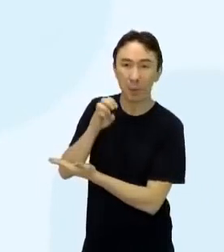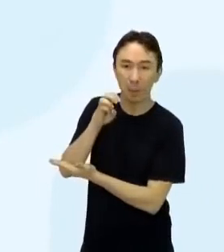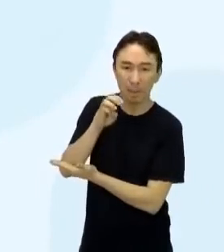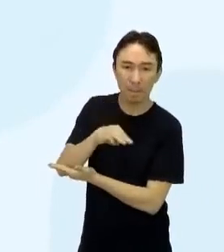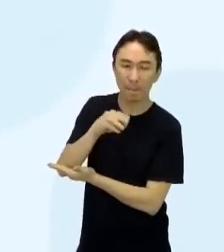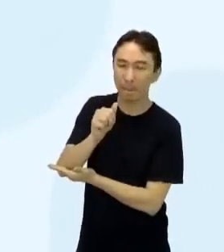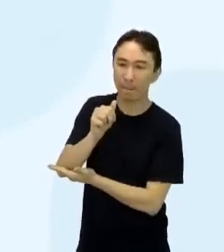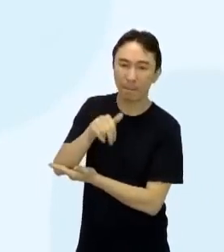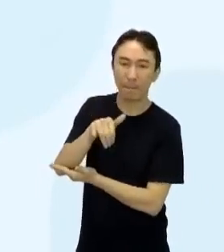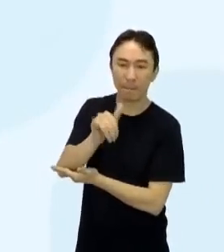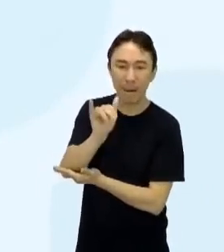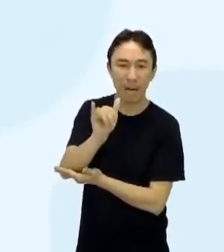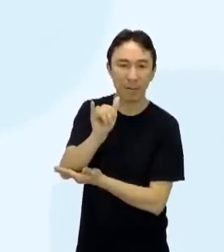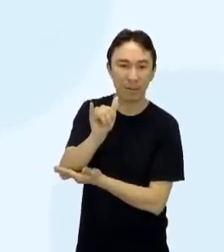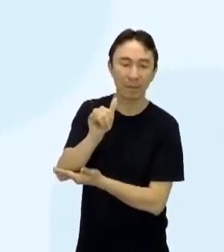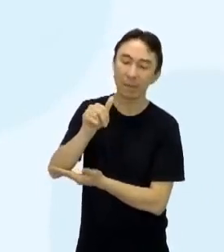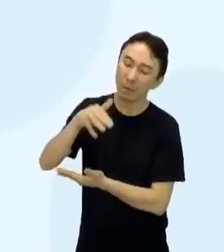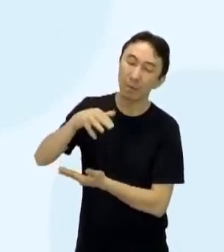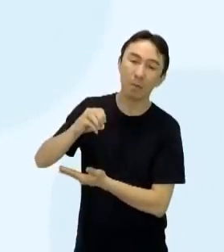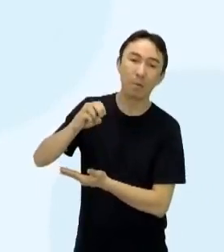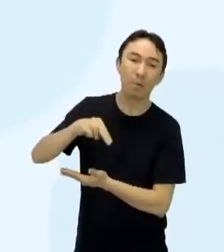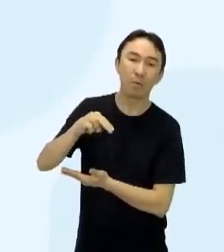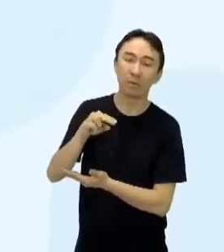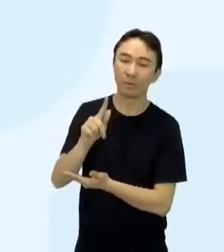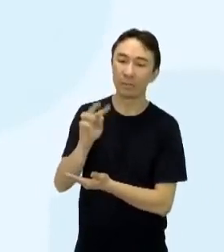a esposa de um